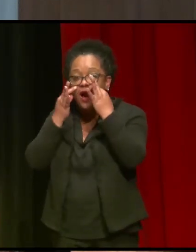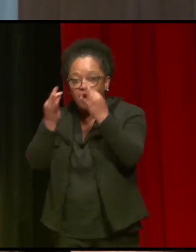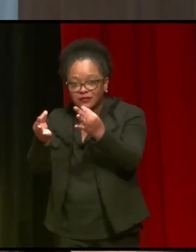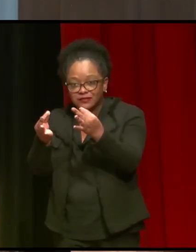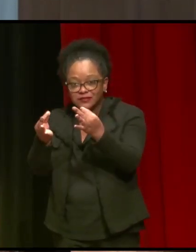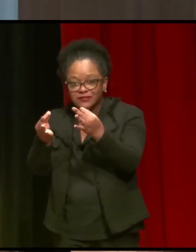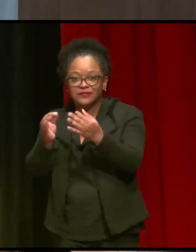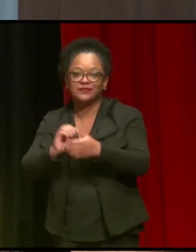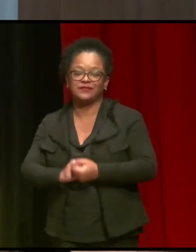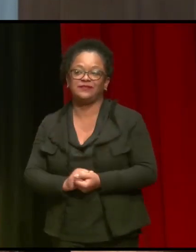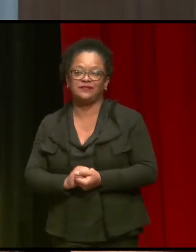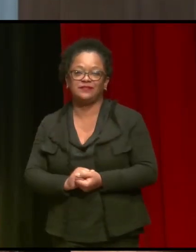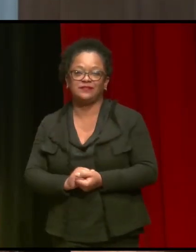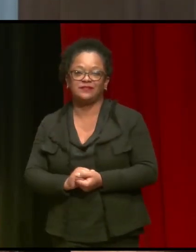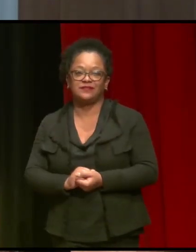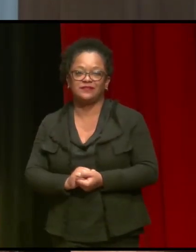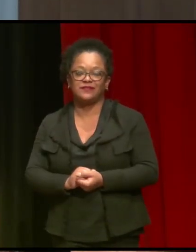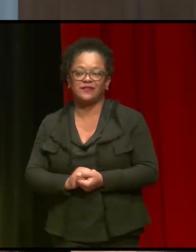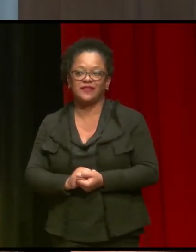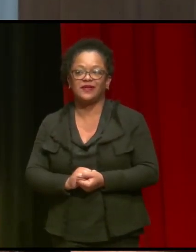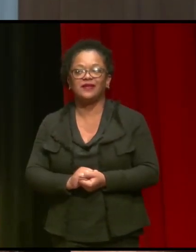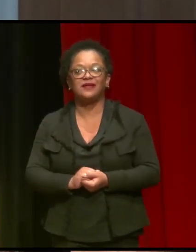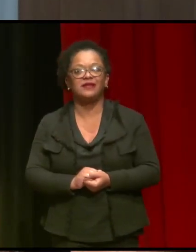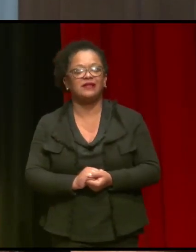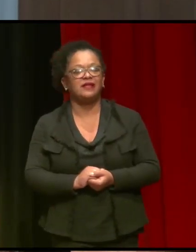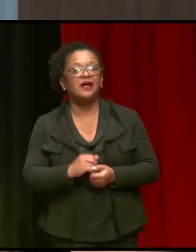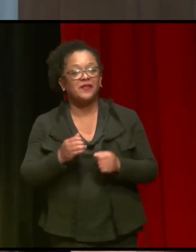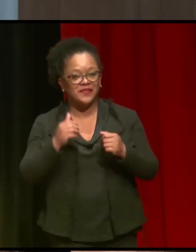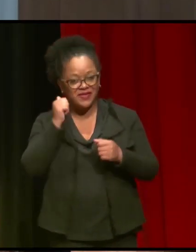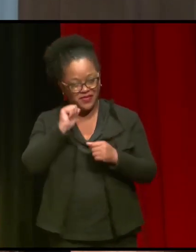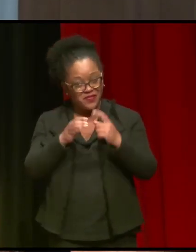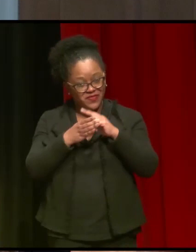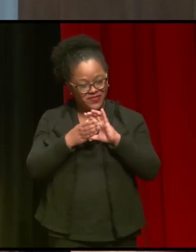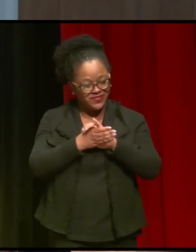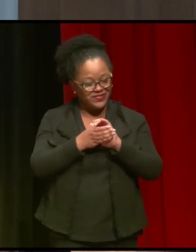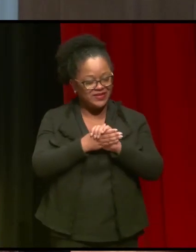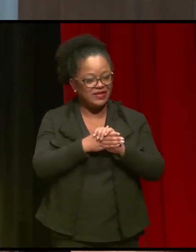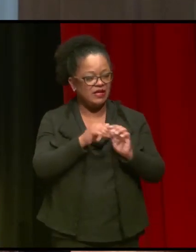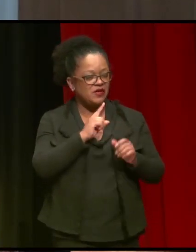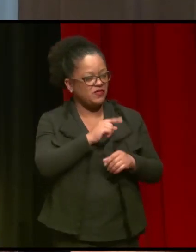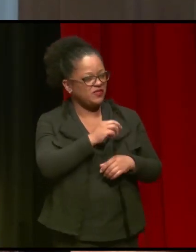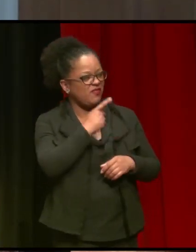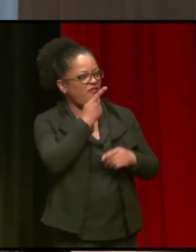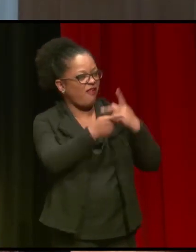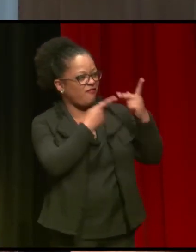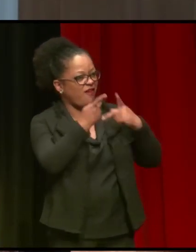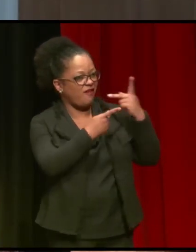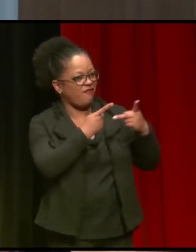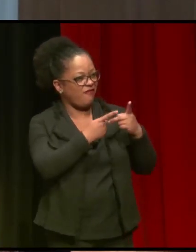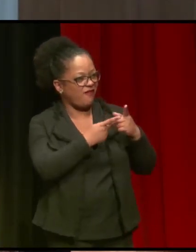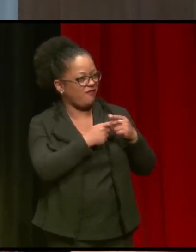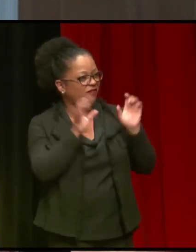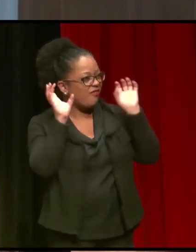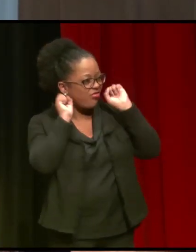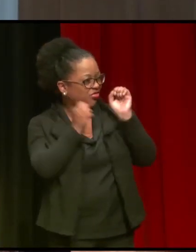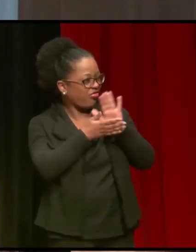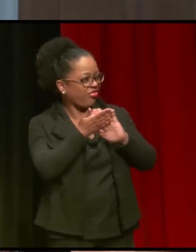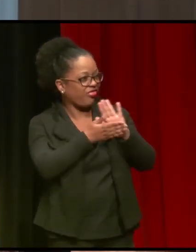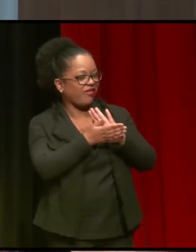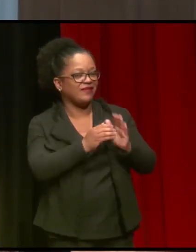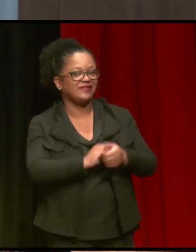Né? Esse que é o negócio. Minha mulher fala assim, você fala, mas você não me escuta. E minha filha fala a mesma coisa do pai dela.